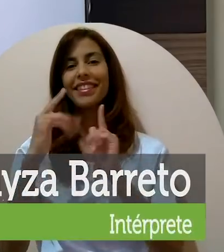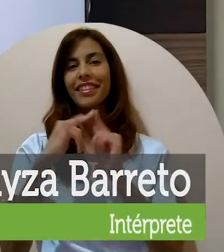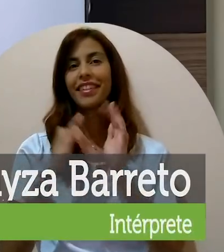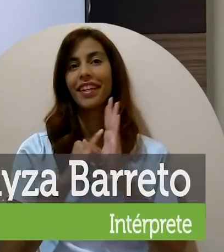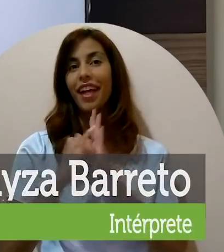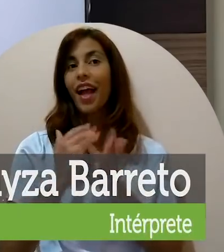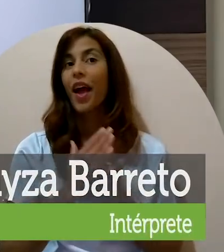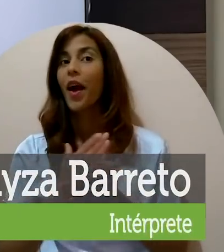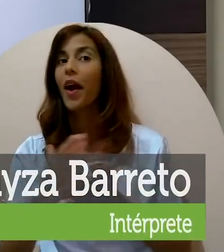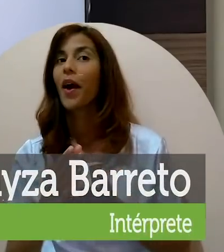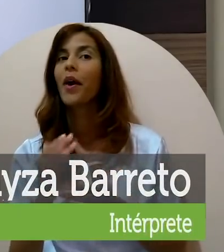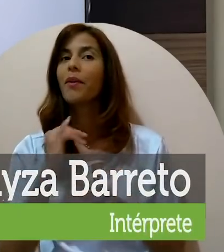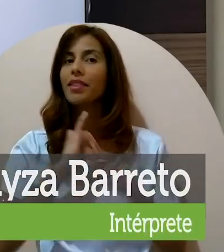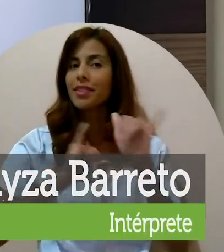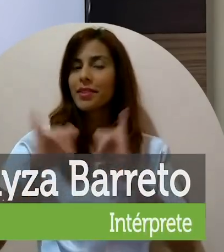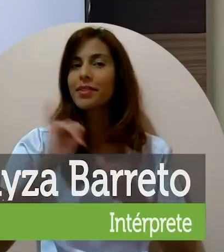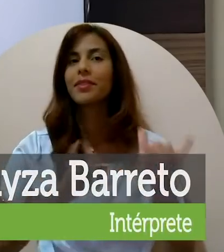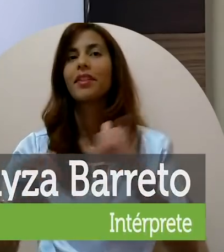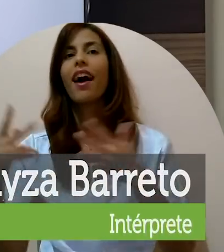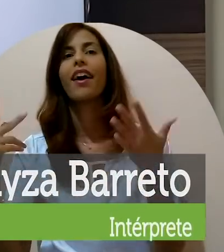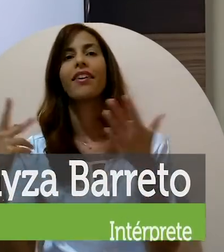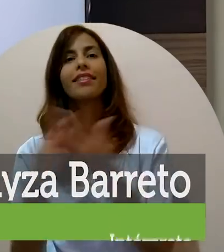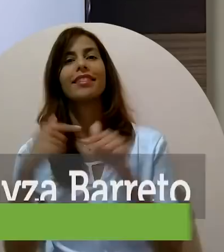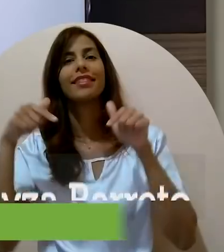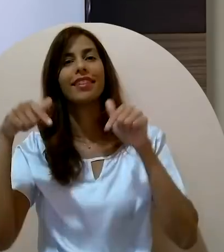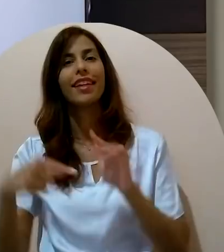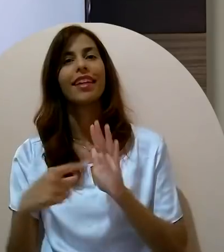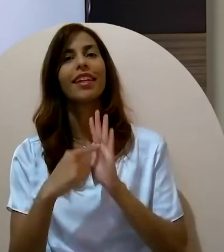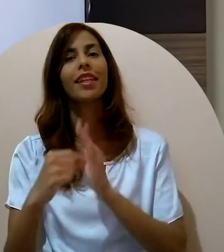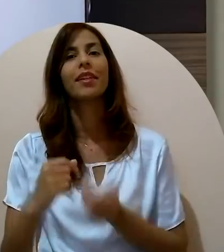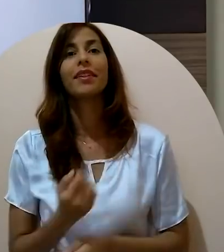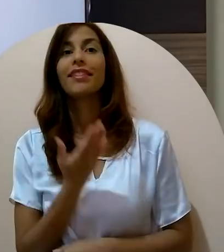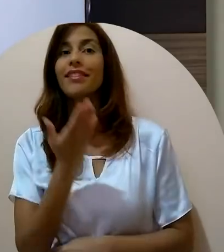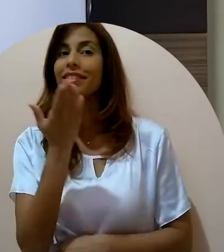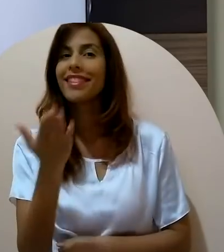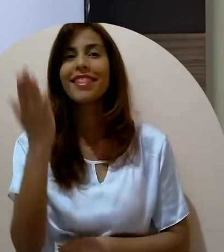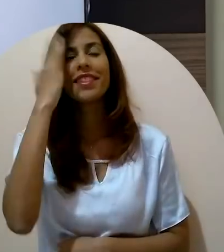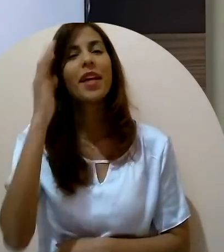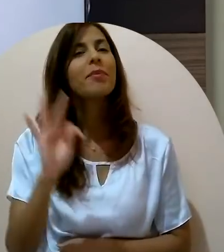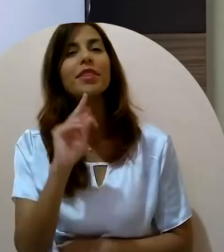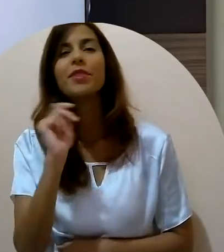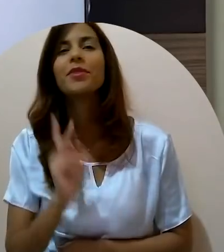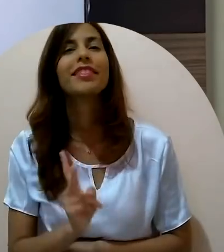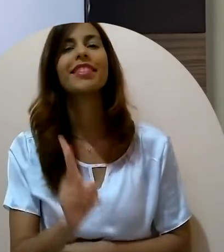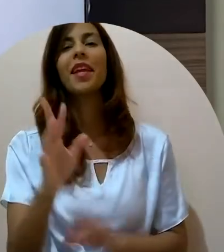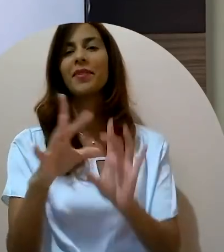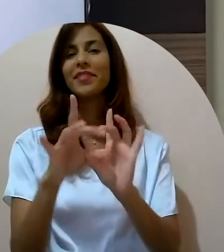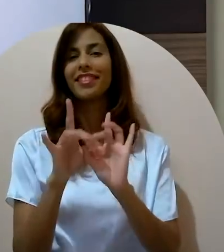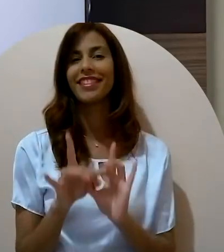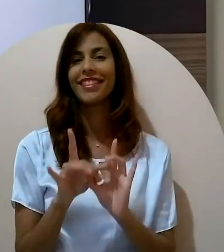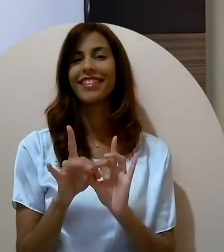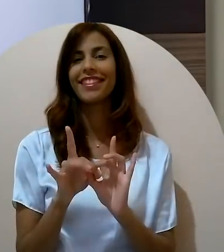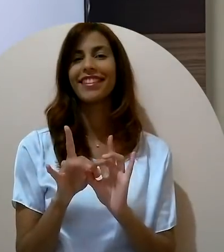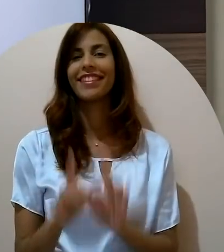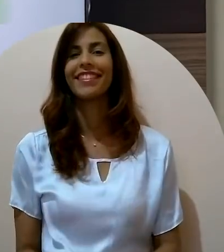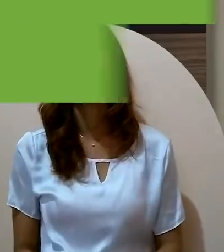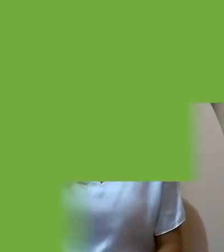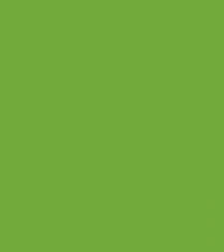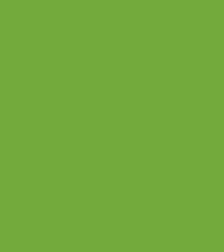Olá, pessoal! Nosso programa de hoje está começando com as notícias do que vem acontecendo na IBMEA para te manter sempre